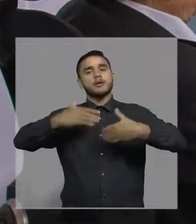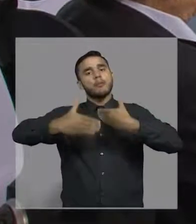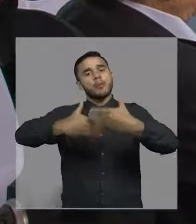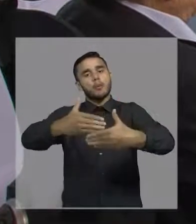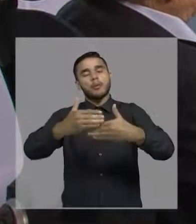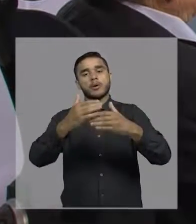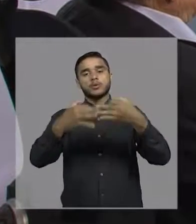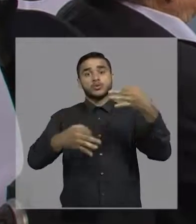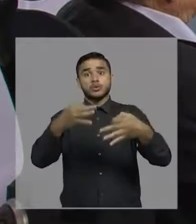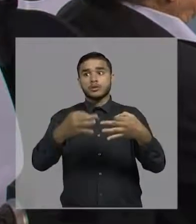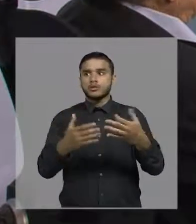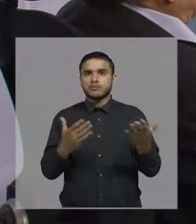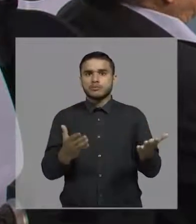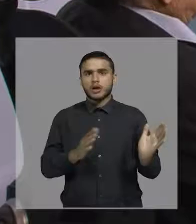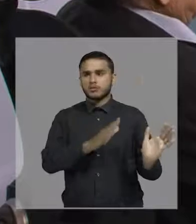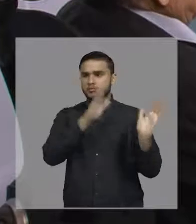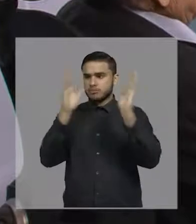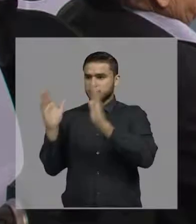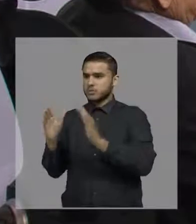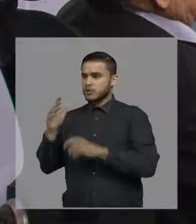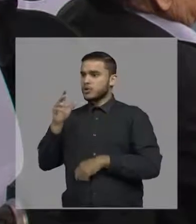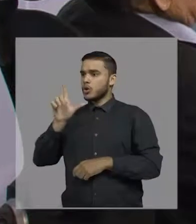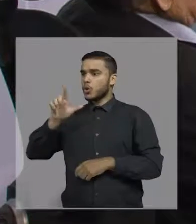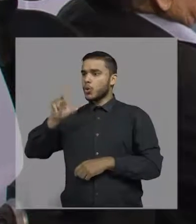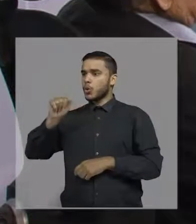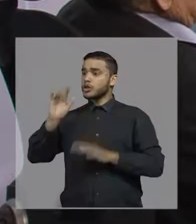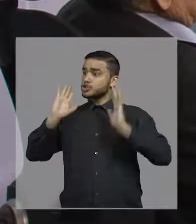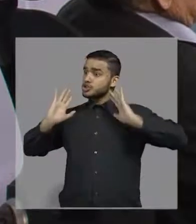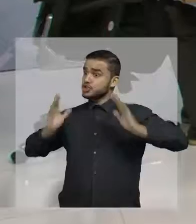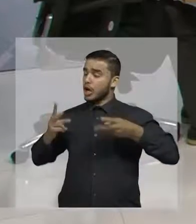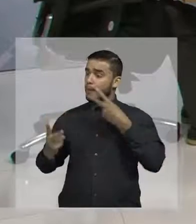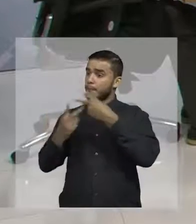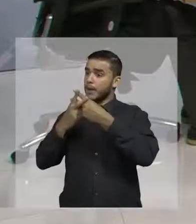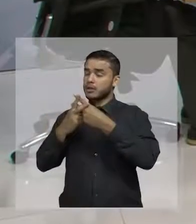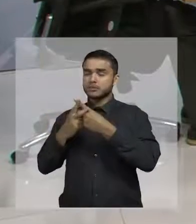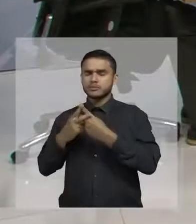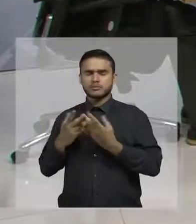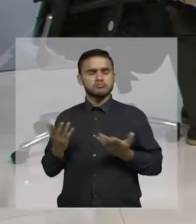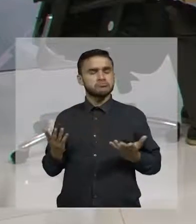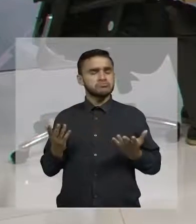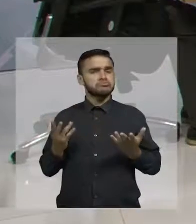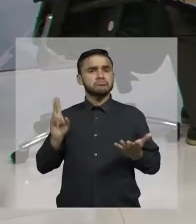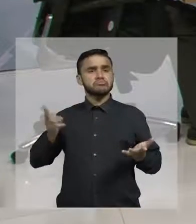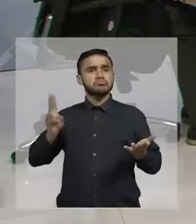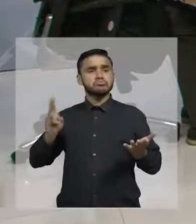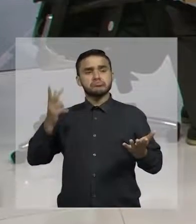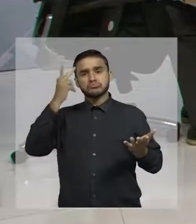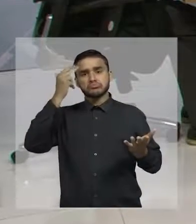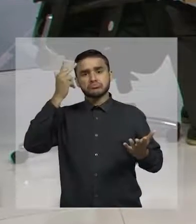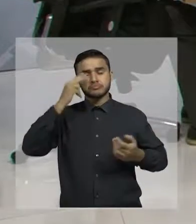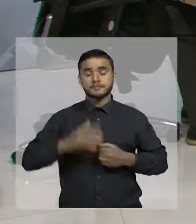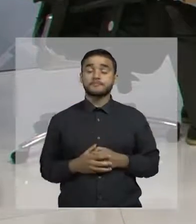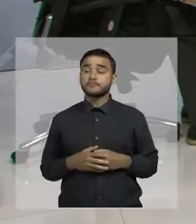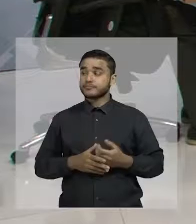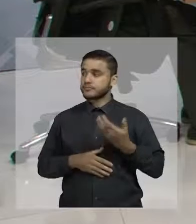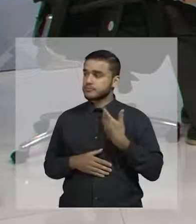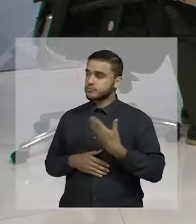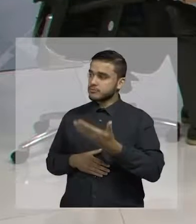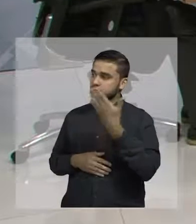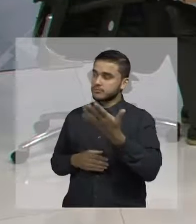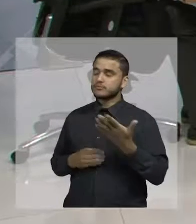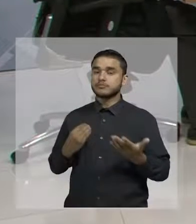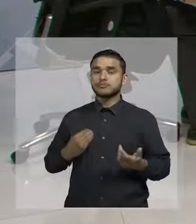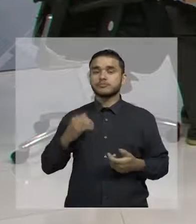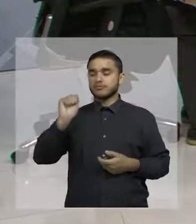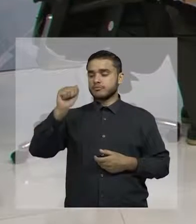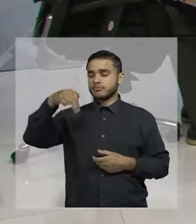várias instâncias, ainda não está destruído politicamente. Colocar o professor Andrei, ao qual quero mais uma vez agradecer, aqui está